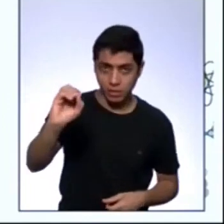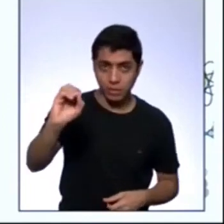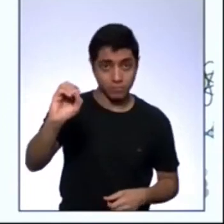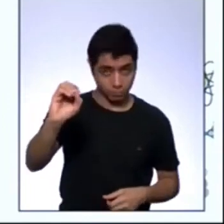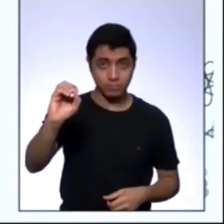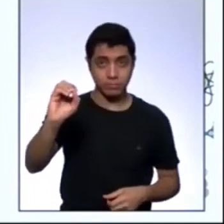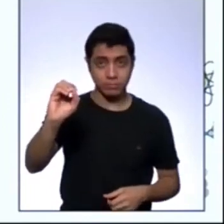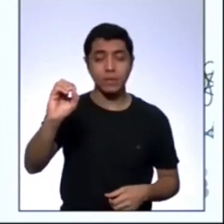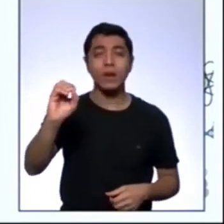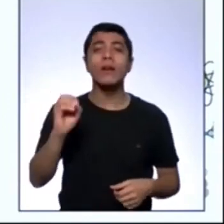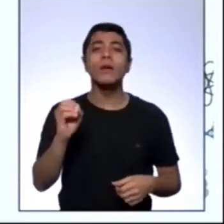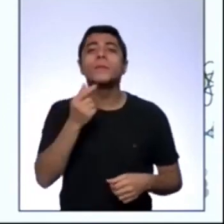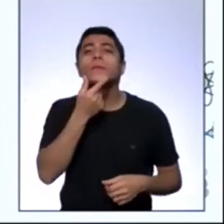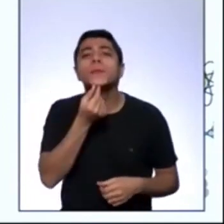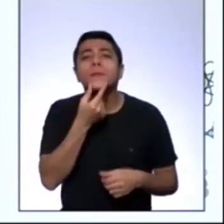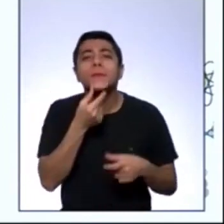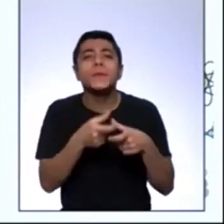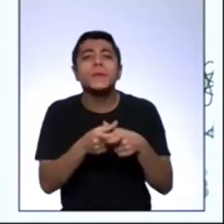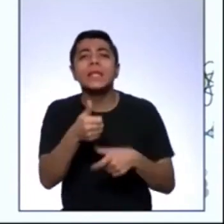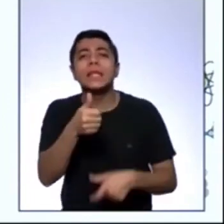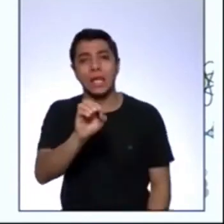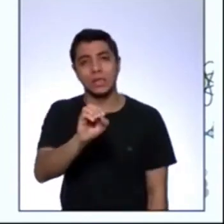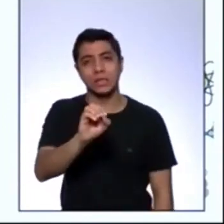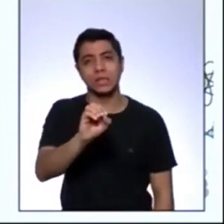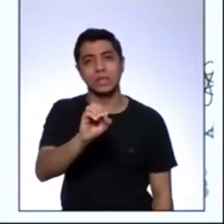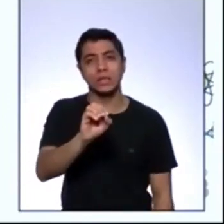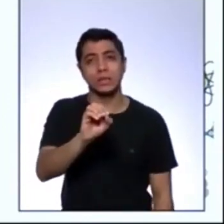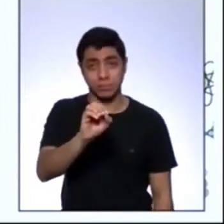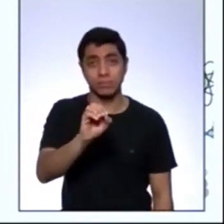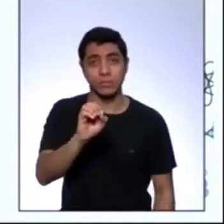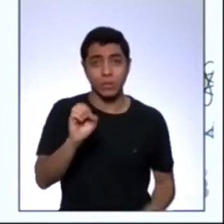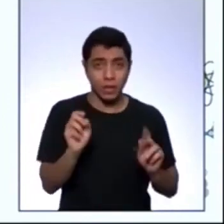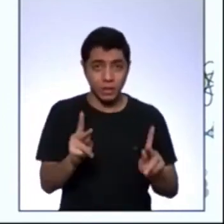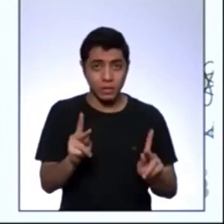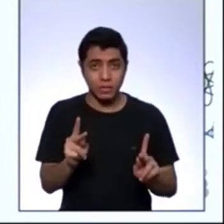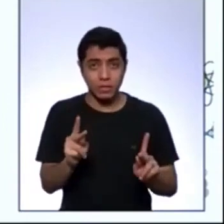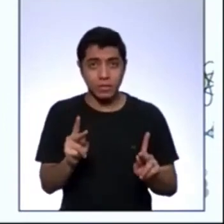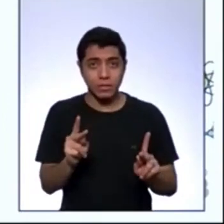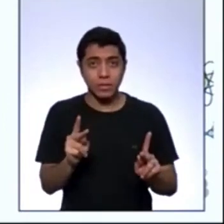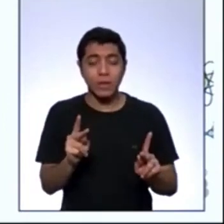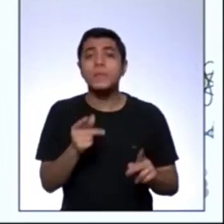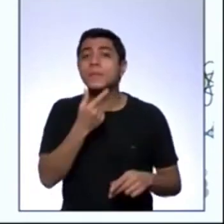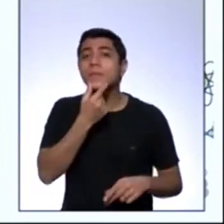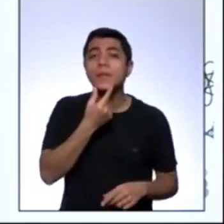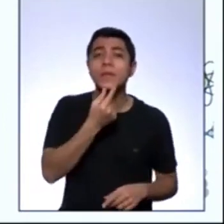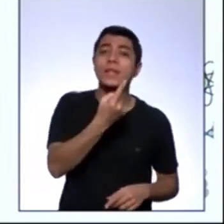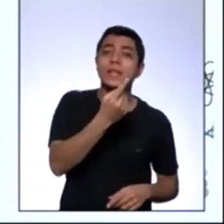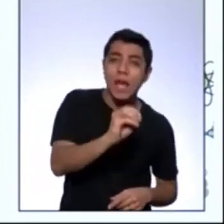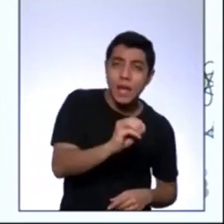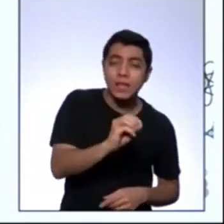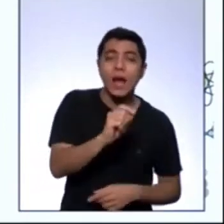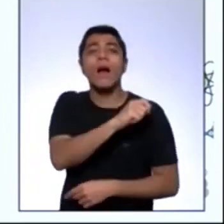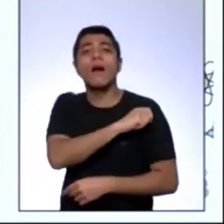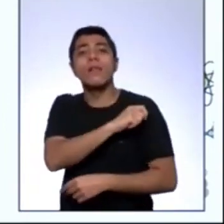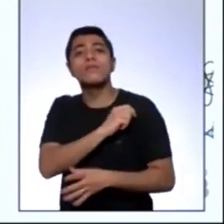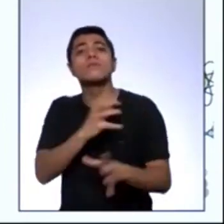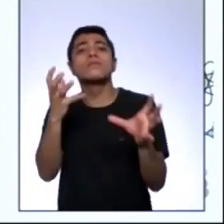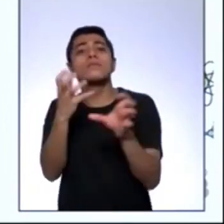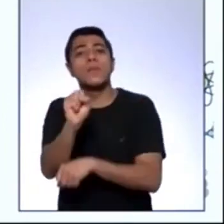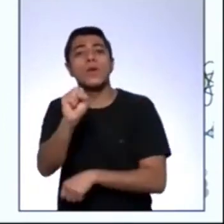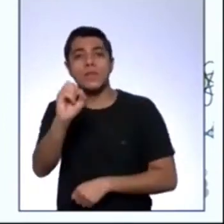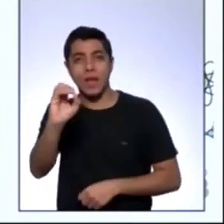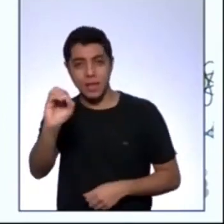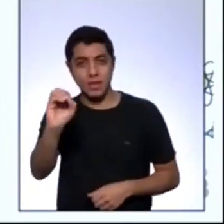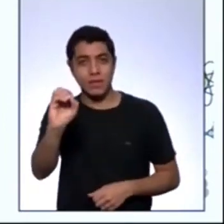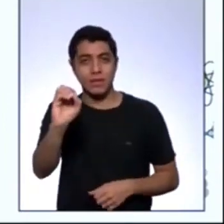eu vou comprar 10 meninos em relação a 80 alunos se você dividir 10 por